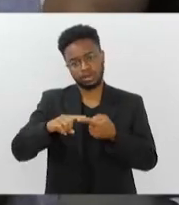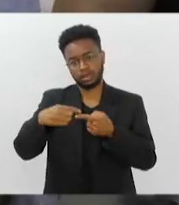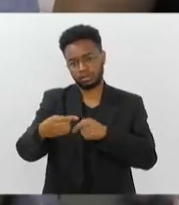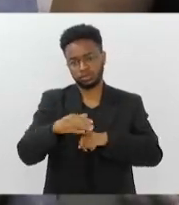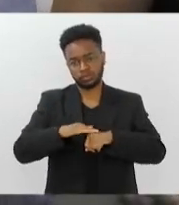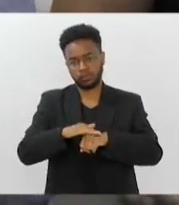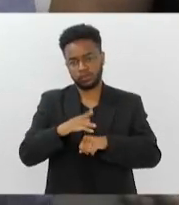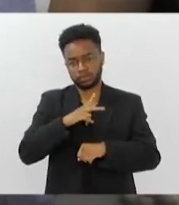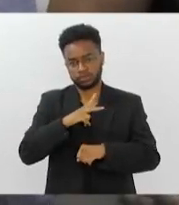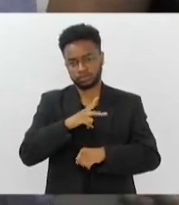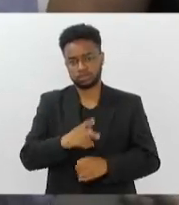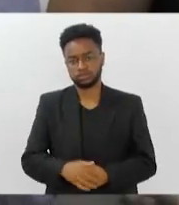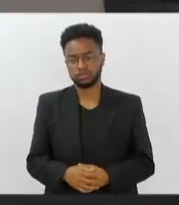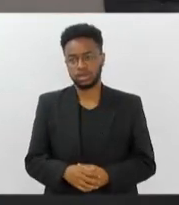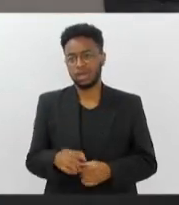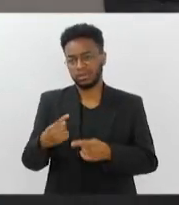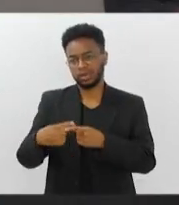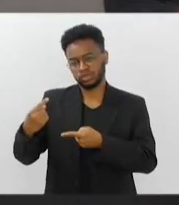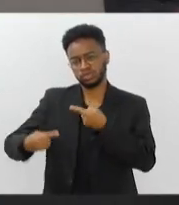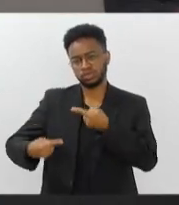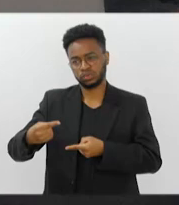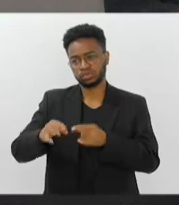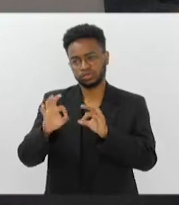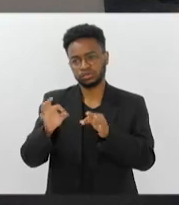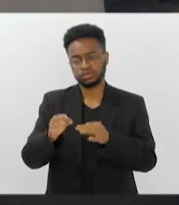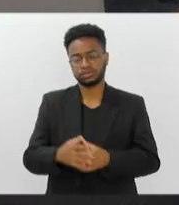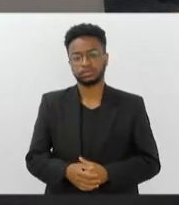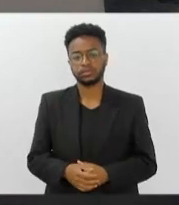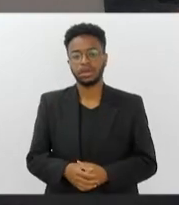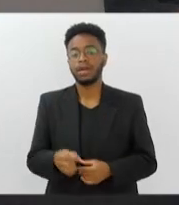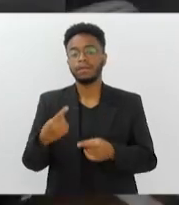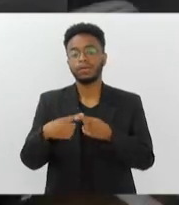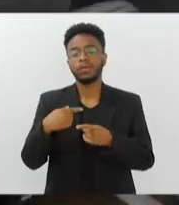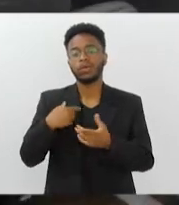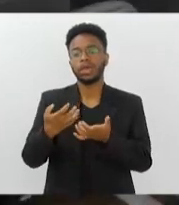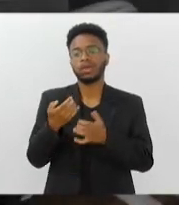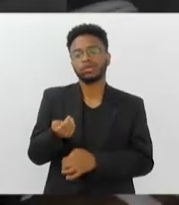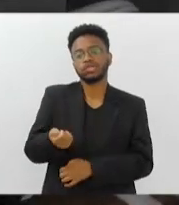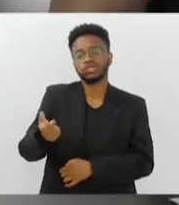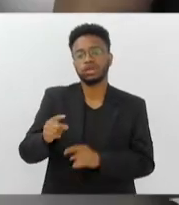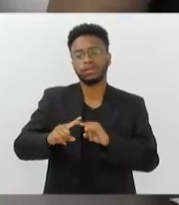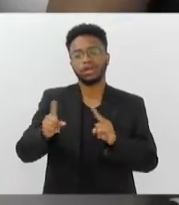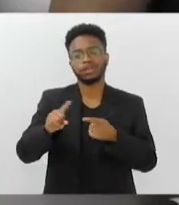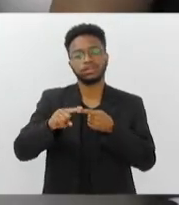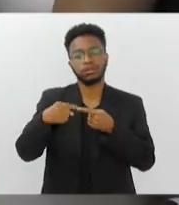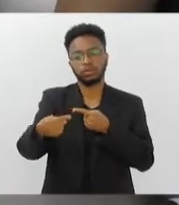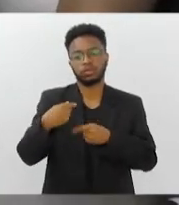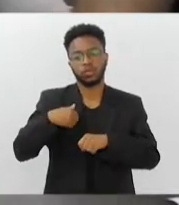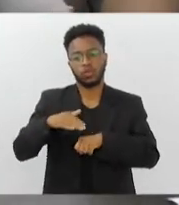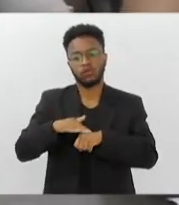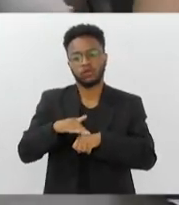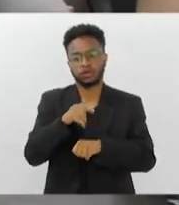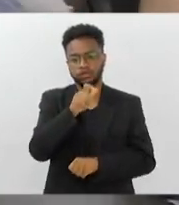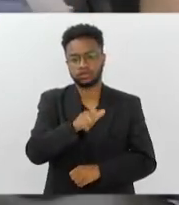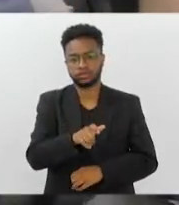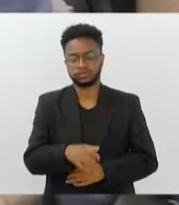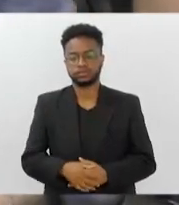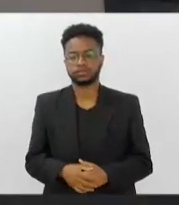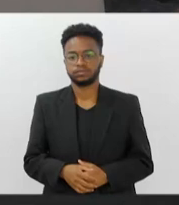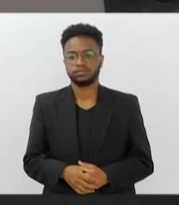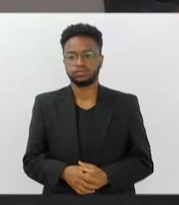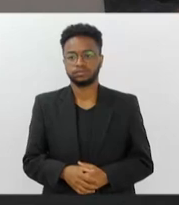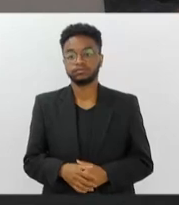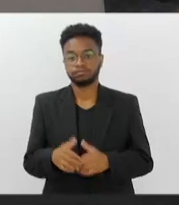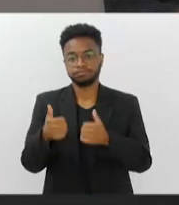então. Porque o senhor está discutindo. Eu estava querendo dar uma dica, mas depois ele chegando aqui, eu falo diretamente com ele. Pois não, deputado, é a questão